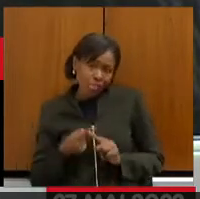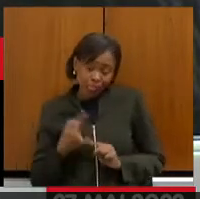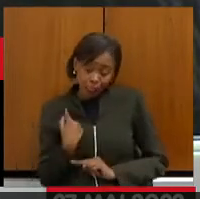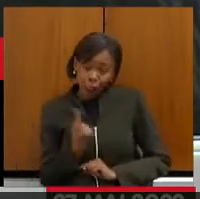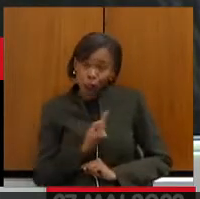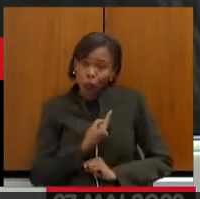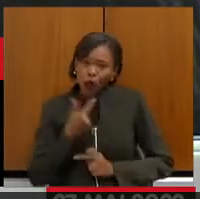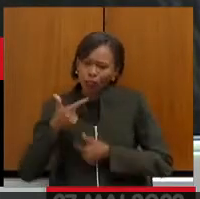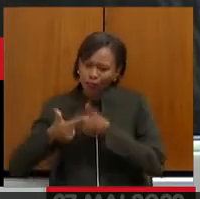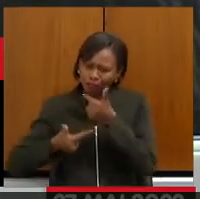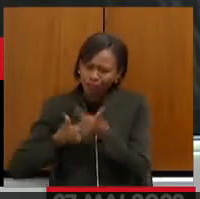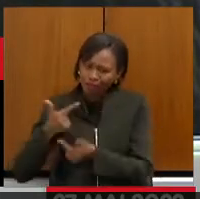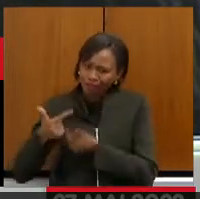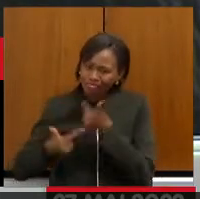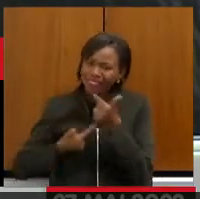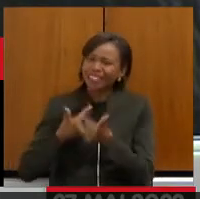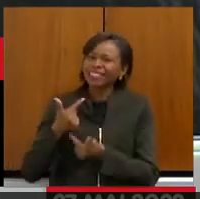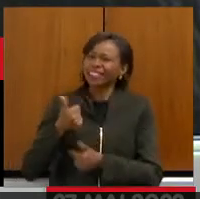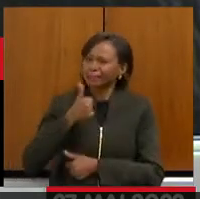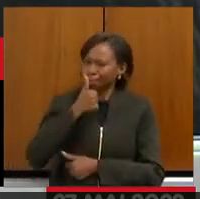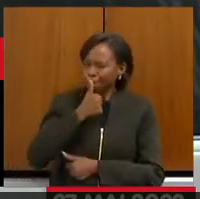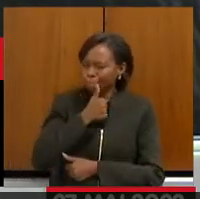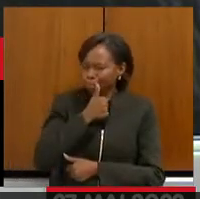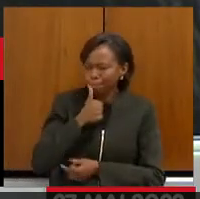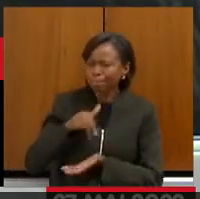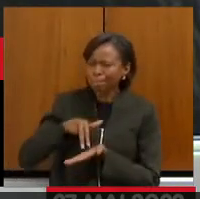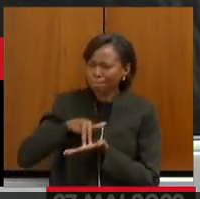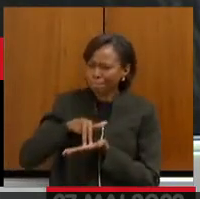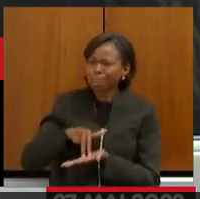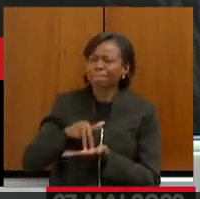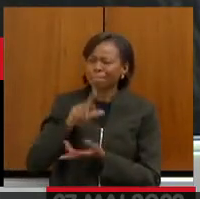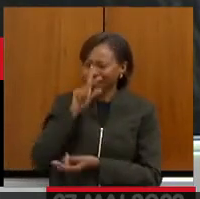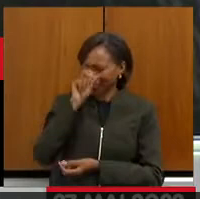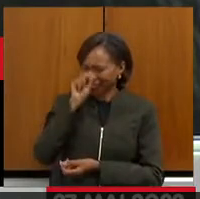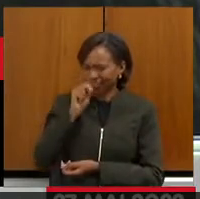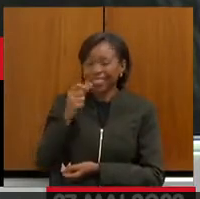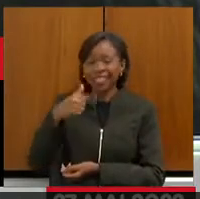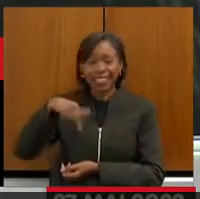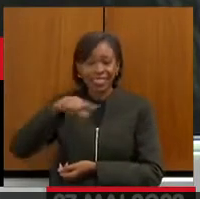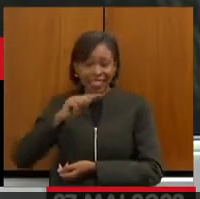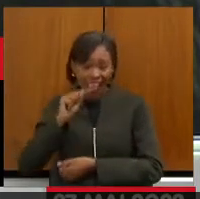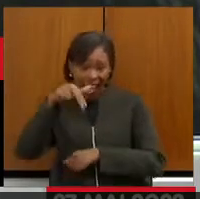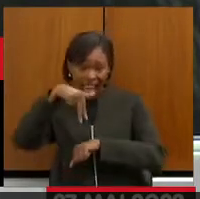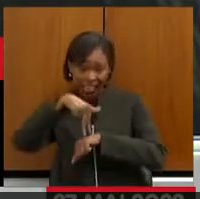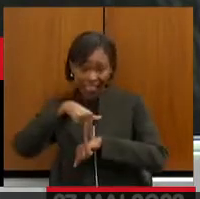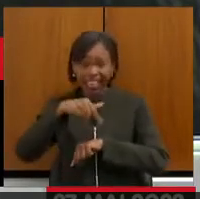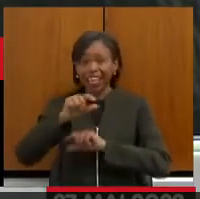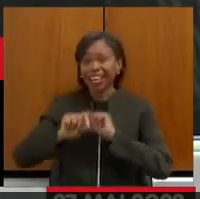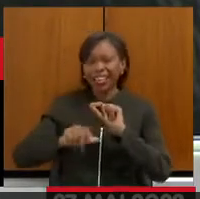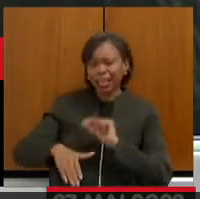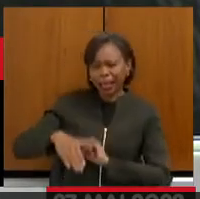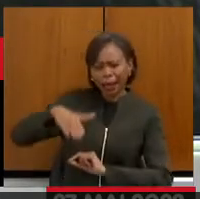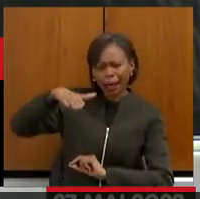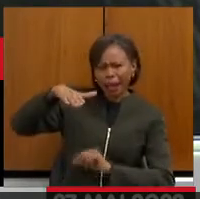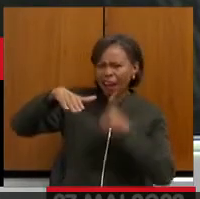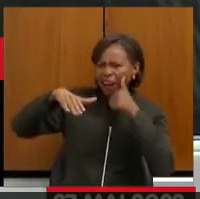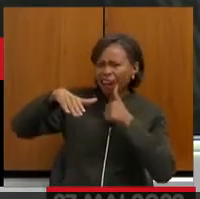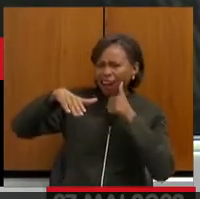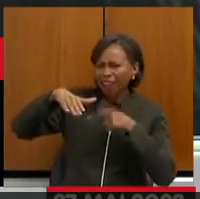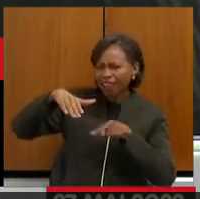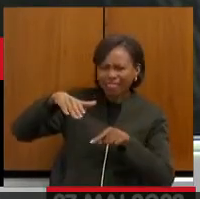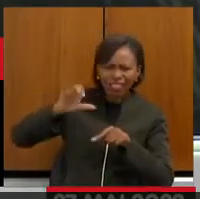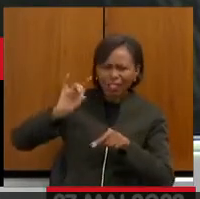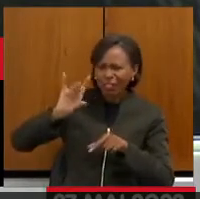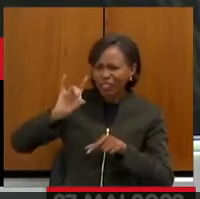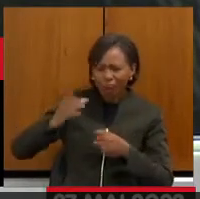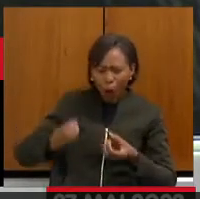de força e resiliência e está aqui é mais do que nascer menina é mais do que nascer com o